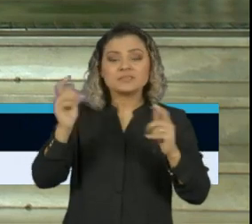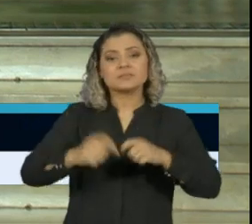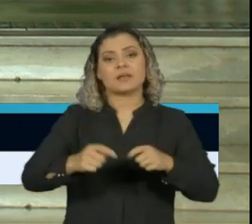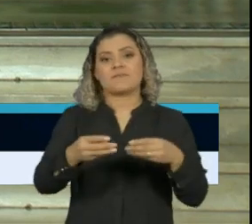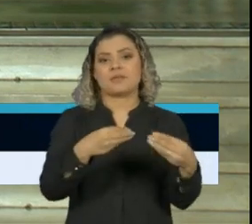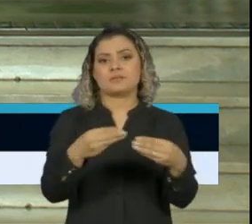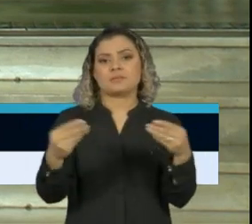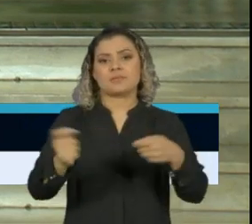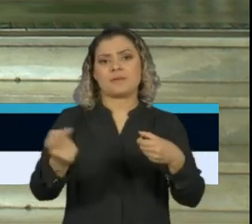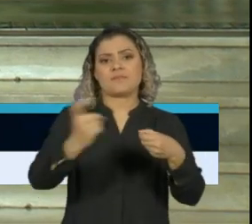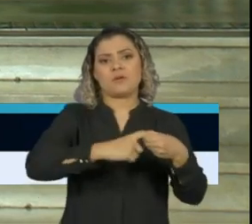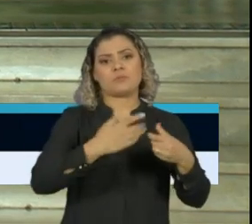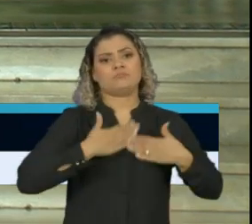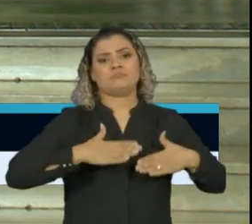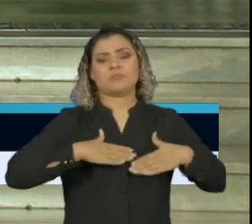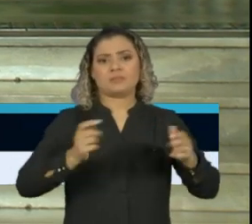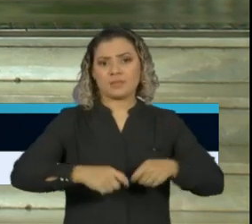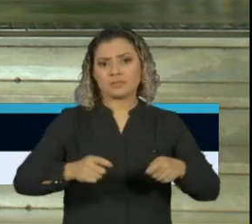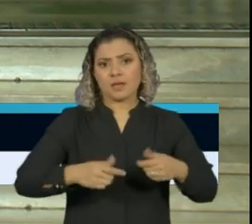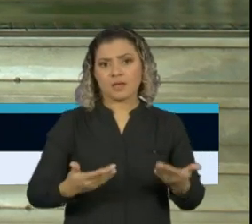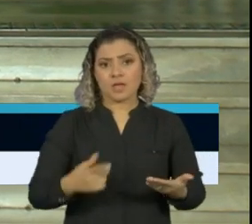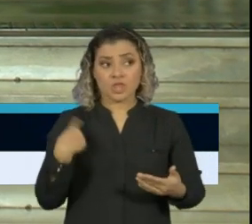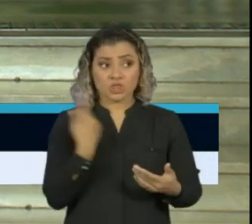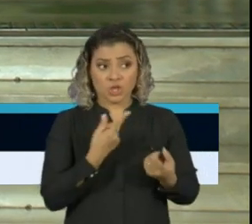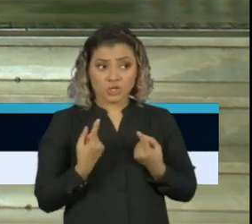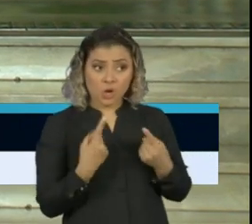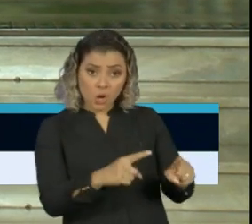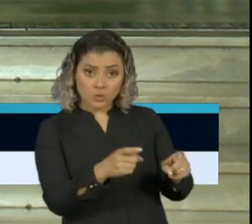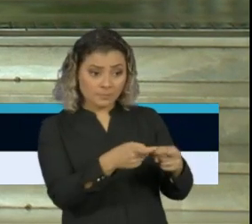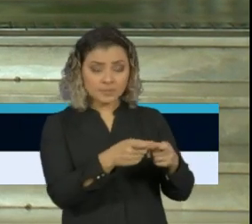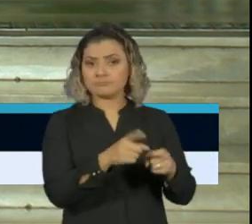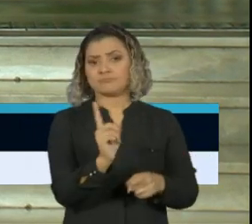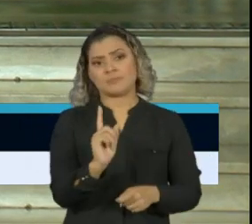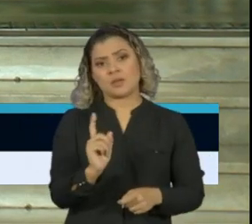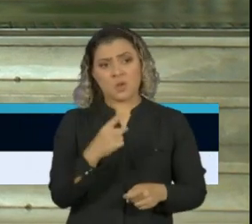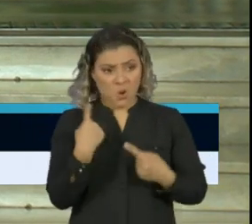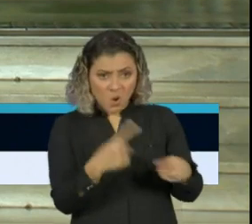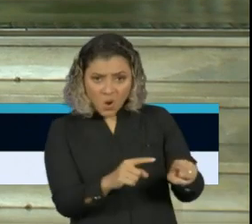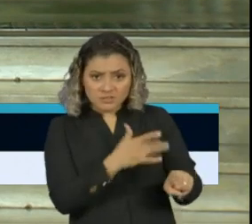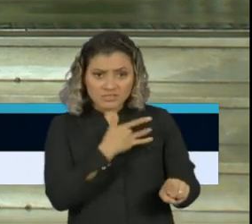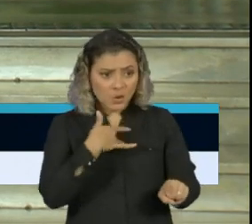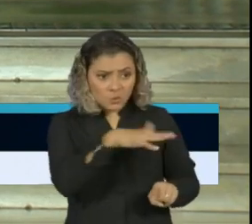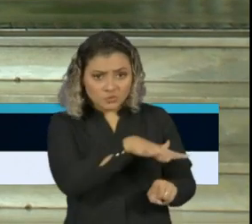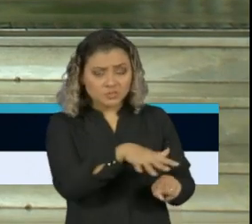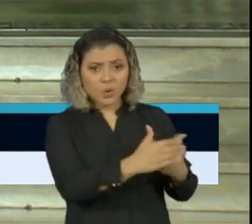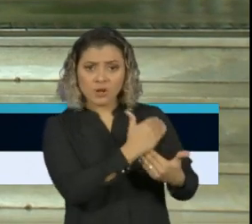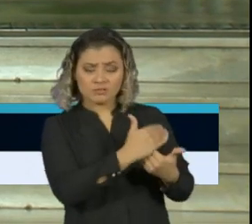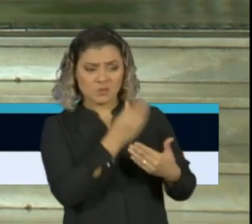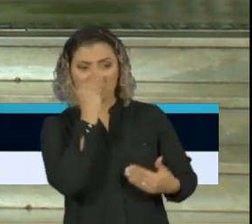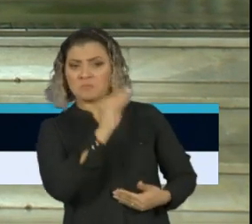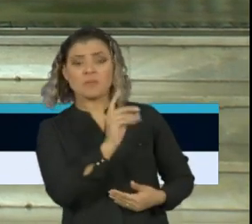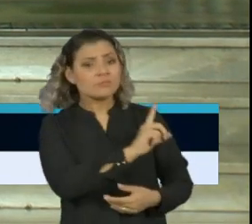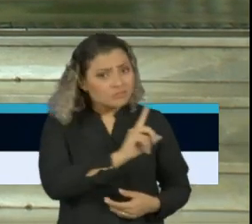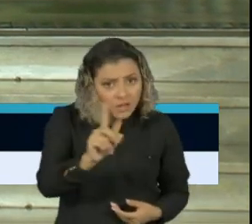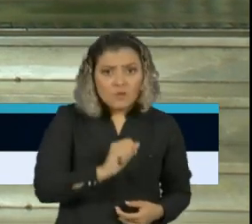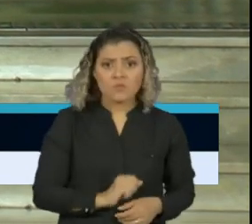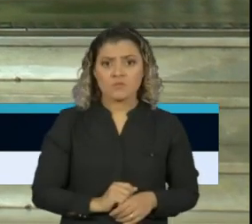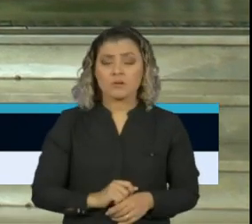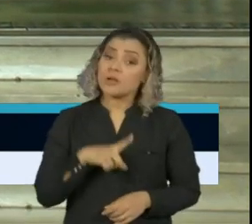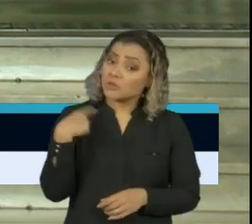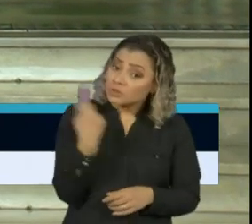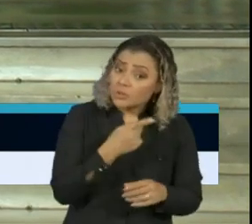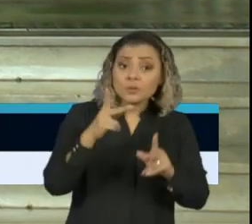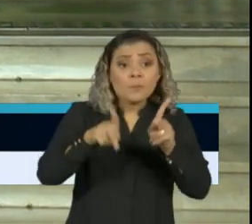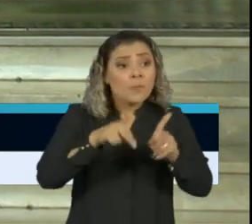a menor hipótese de nós irmos contra a medicina, contra a saúde, portanto, contra a vida. Por isso, todas as